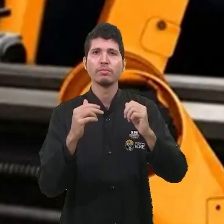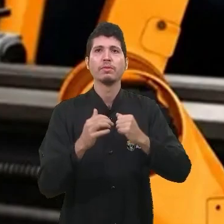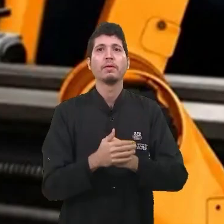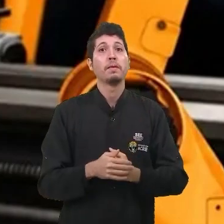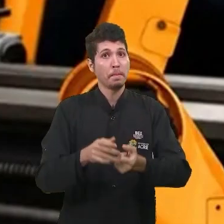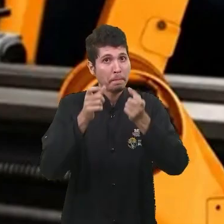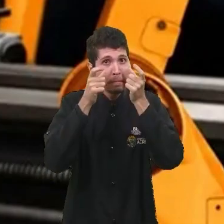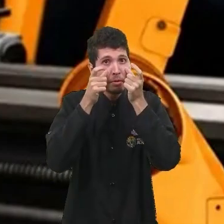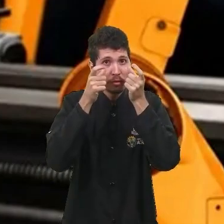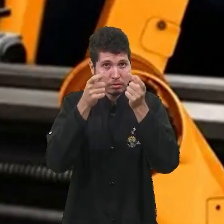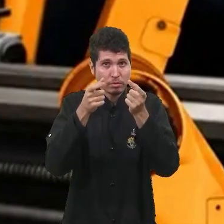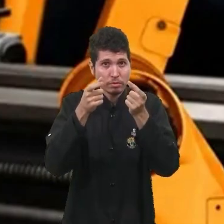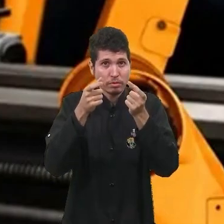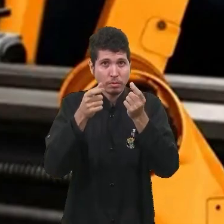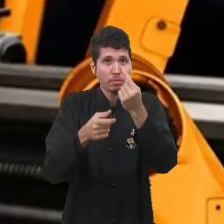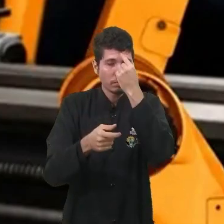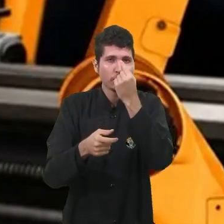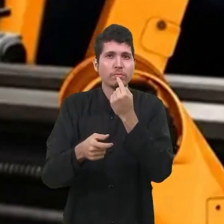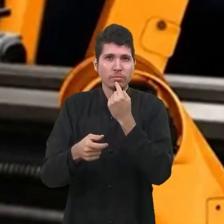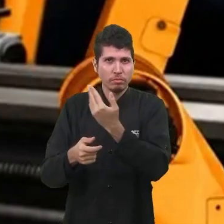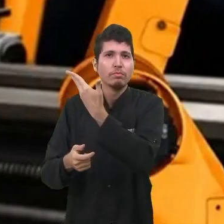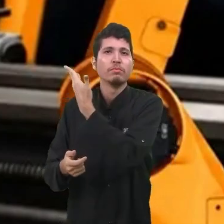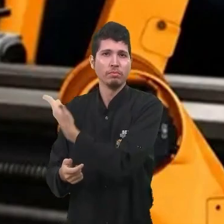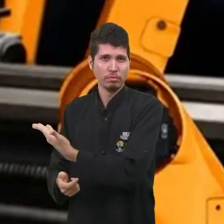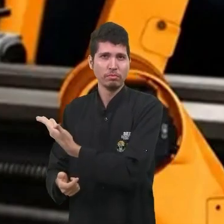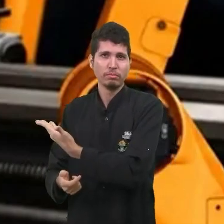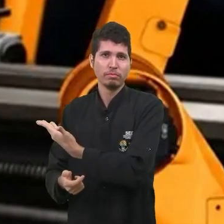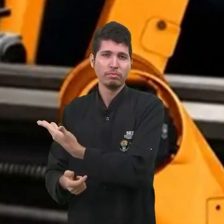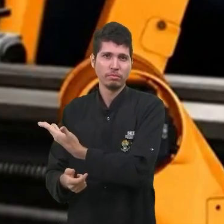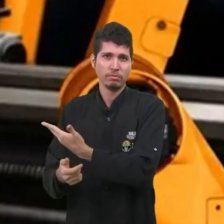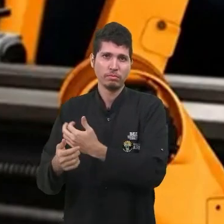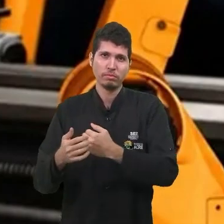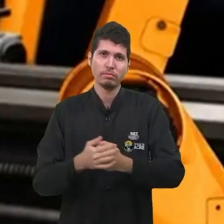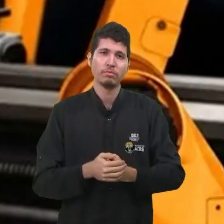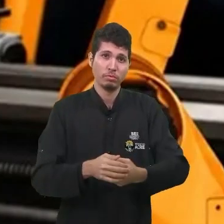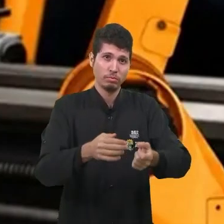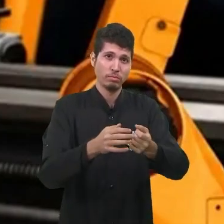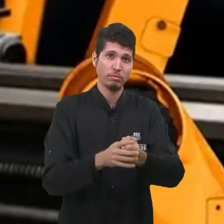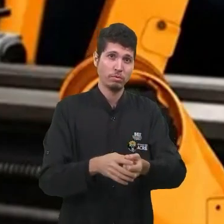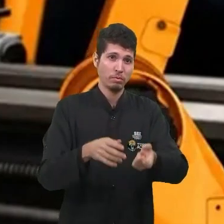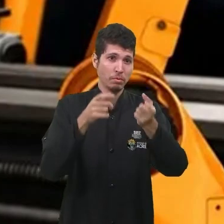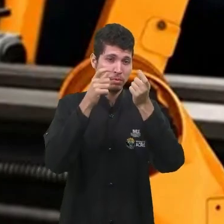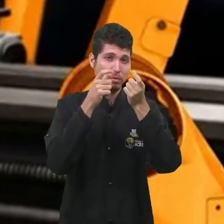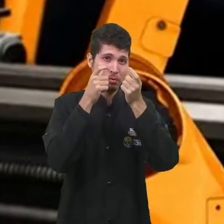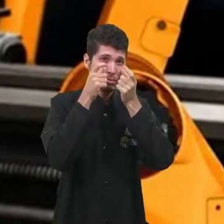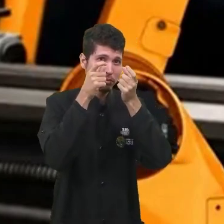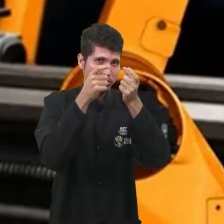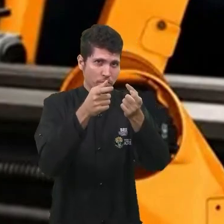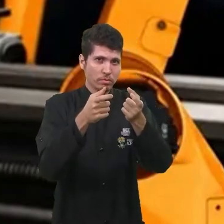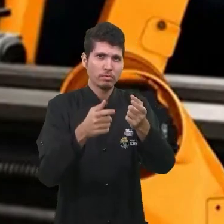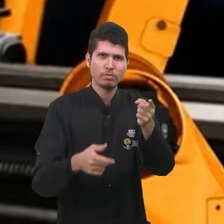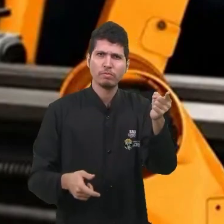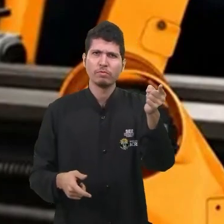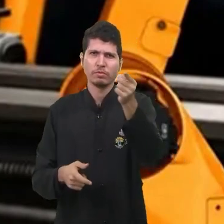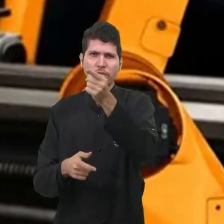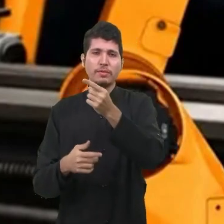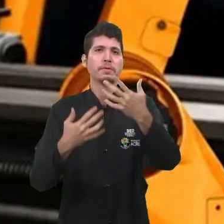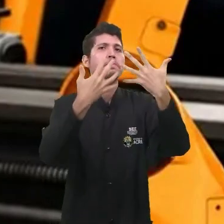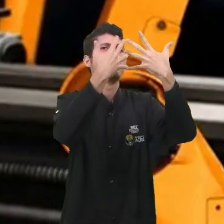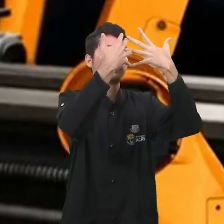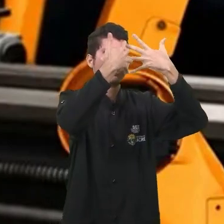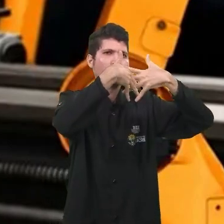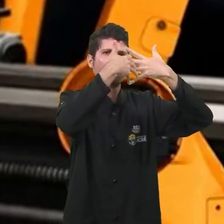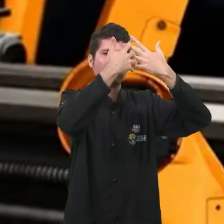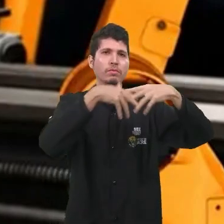prestem bastante atenção nessa imagem que eu vou mostrar aqui e quero chamar vocês também para uma reflexão sobre